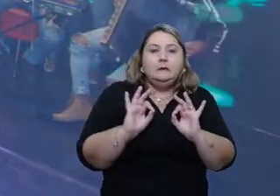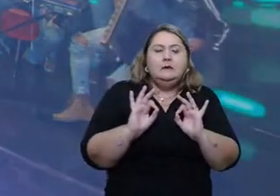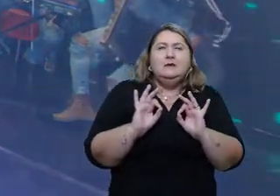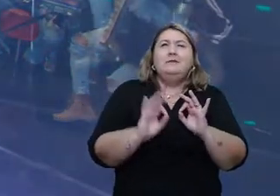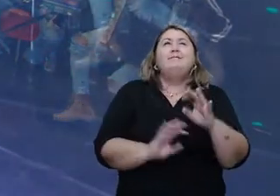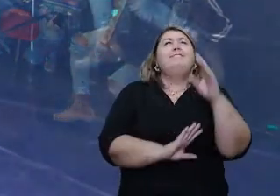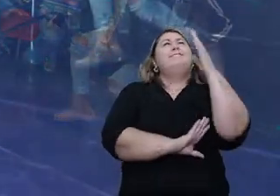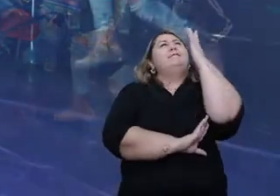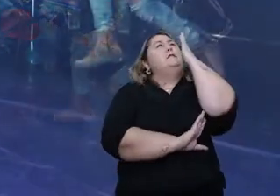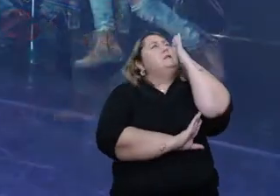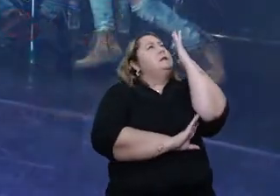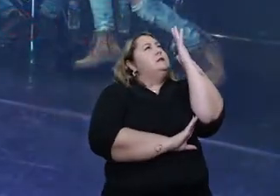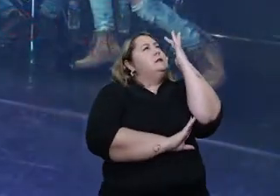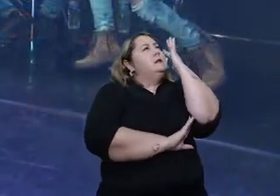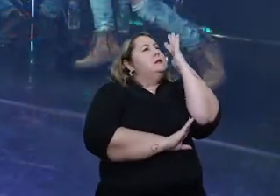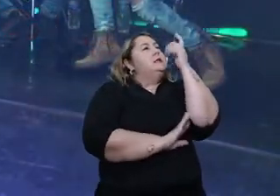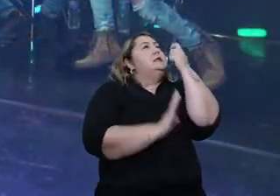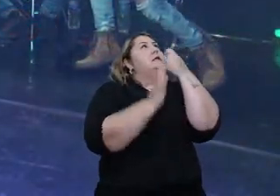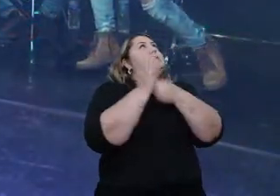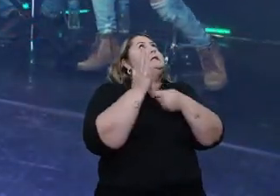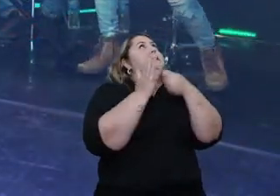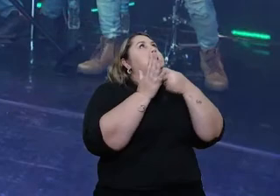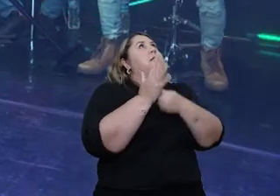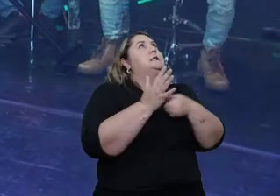Com você no pensamento a